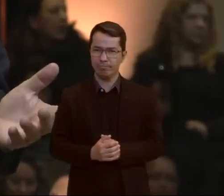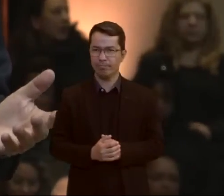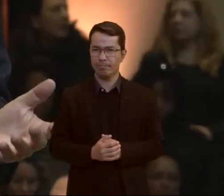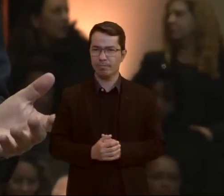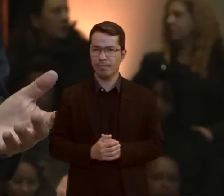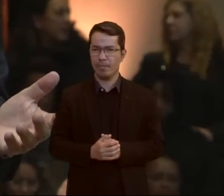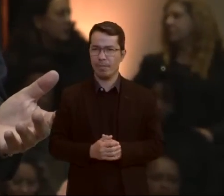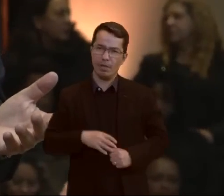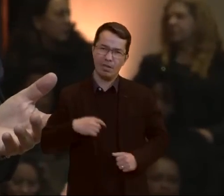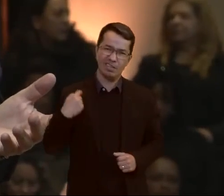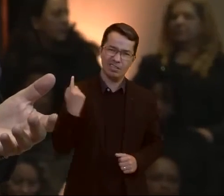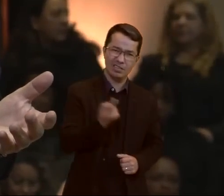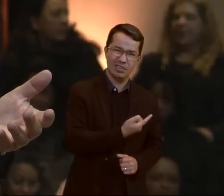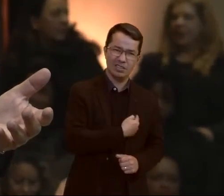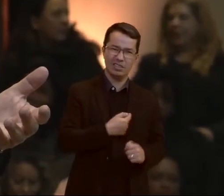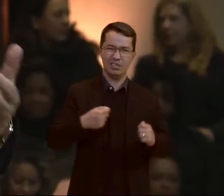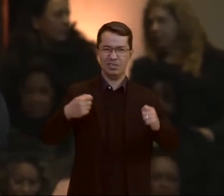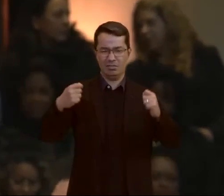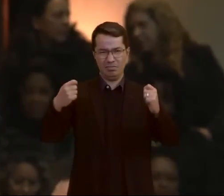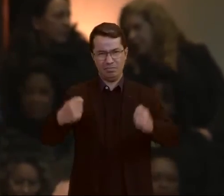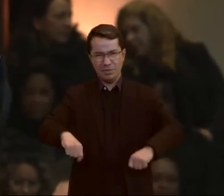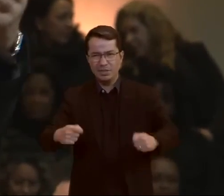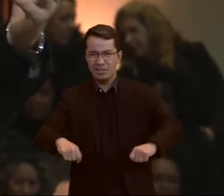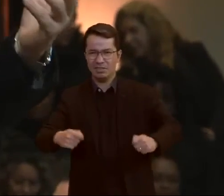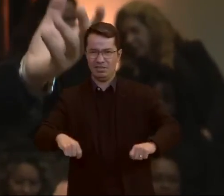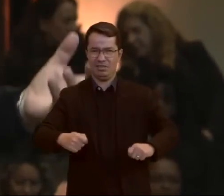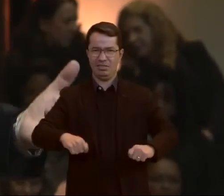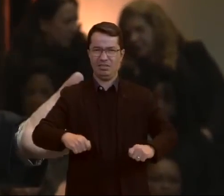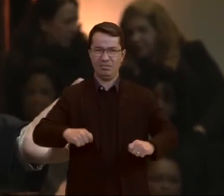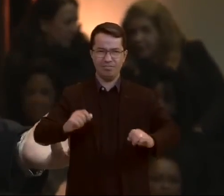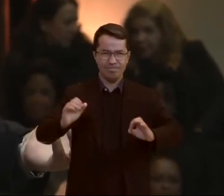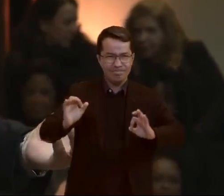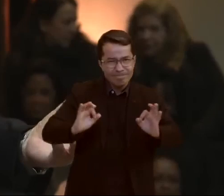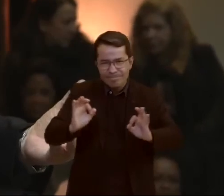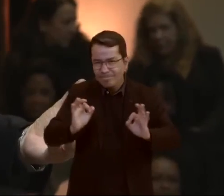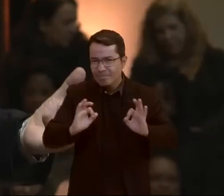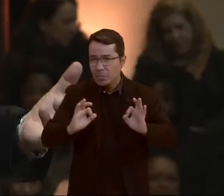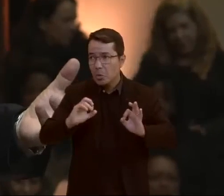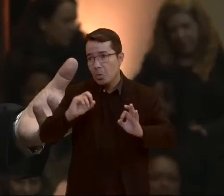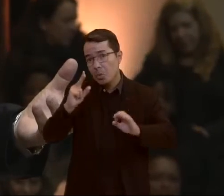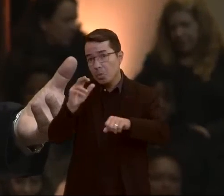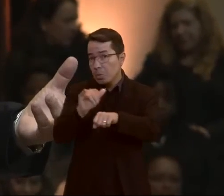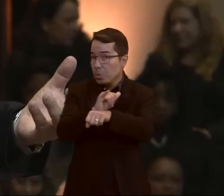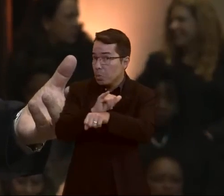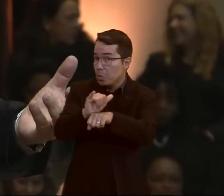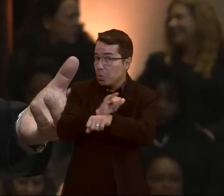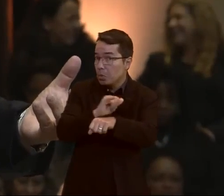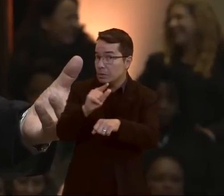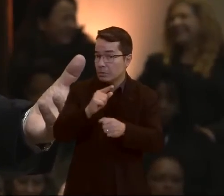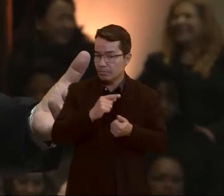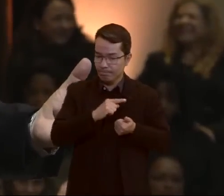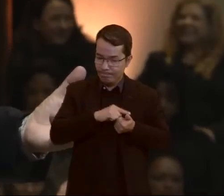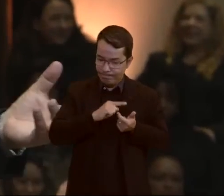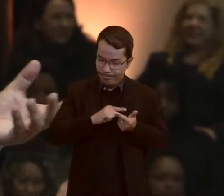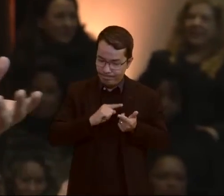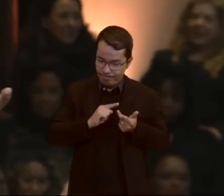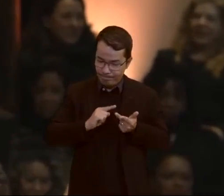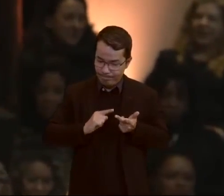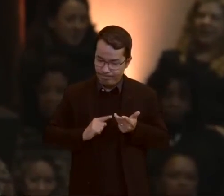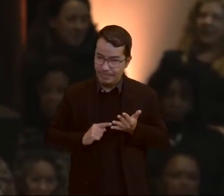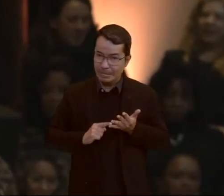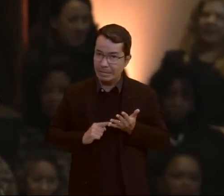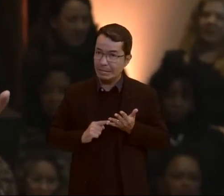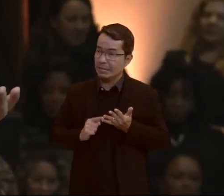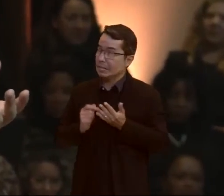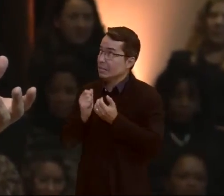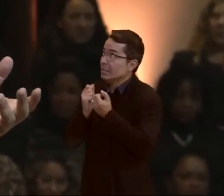Às vezes são acertos que tem que fazer. Você vai ter que montar uma estratégia para fazer esses acertos. Às vezes a gente tem que fazer